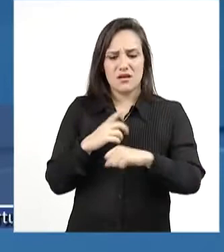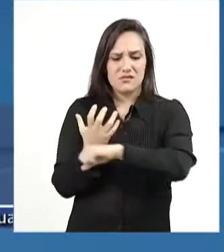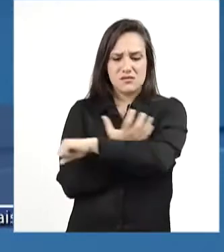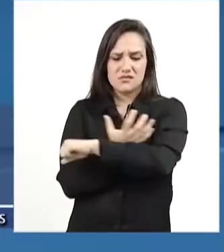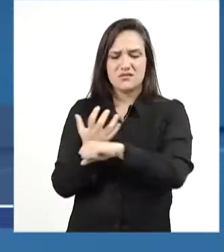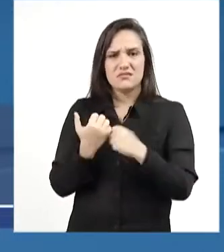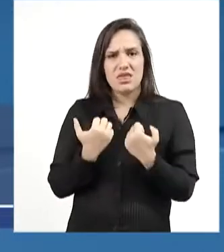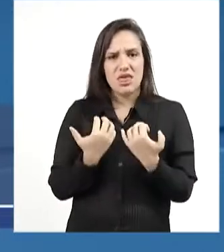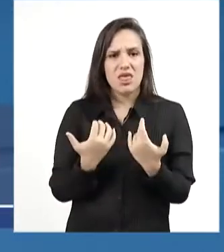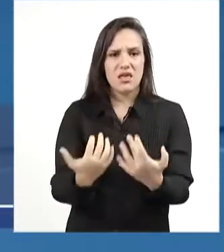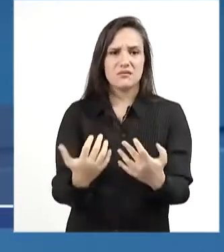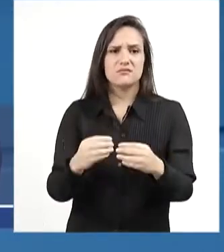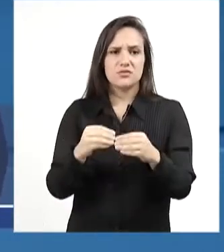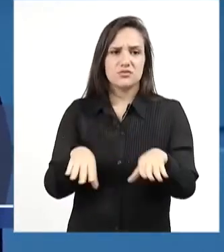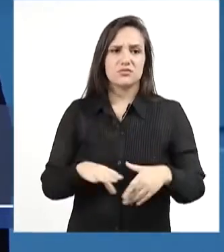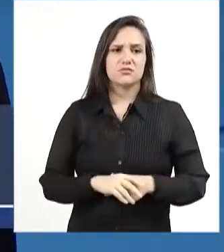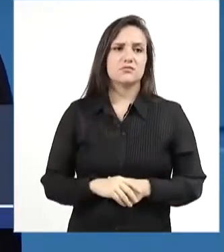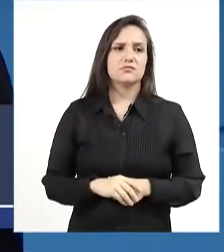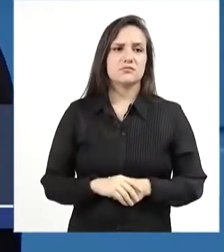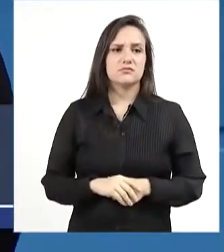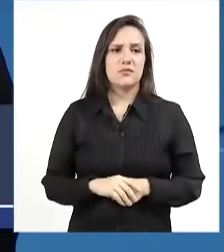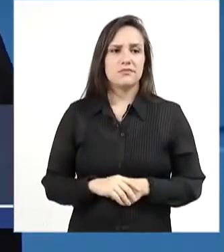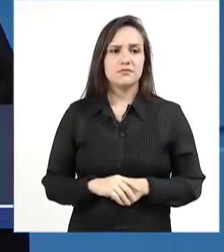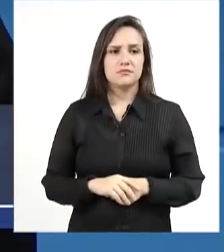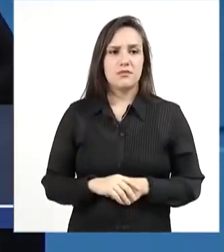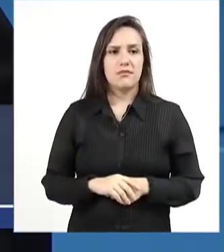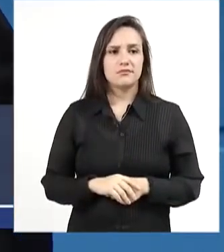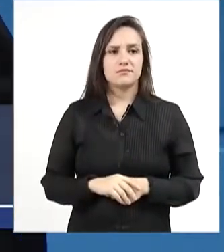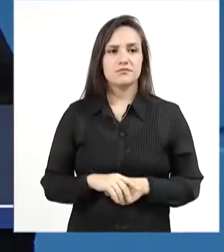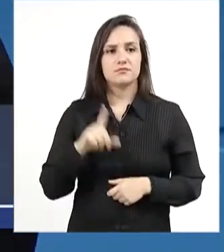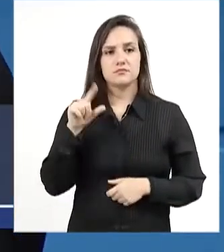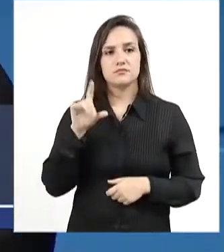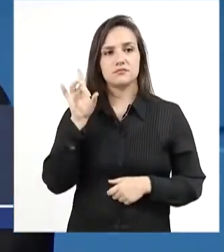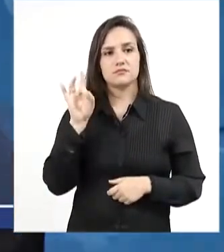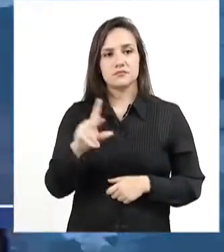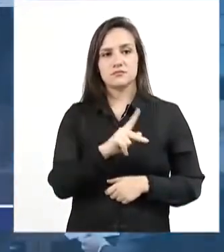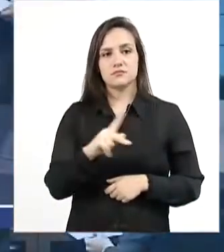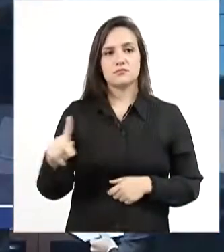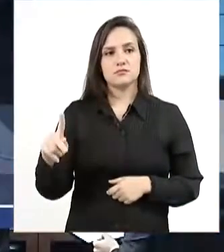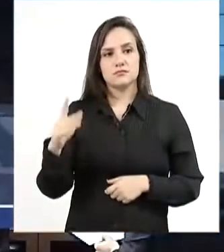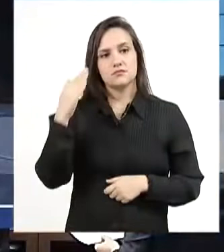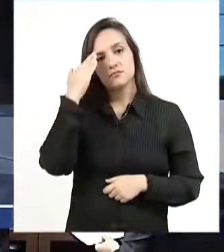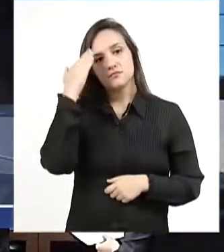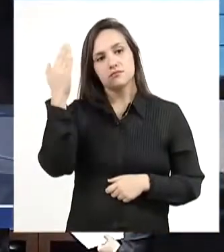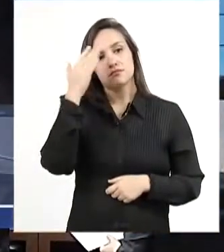Vila Planalto. Senhor presidente, seria apenas isso aqui no pequeno expediente.